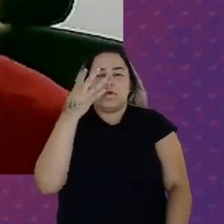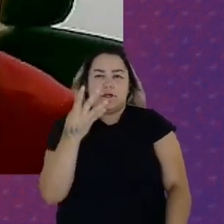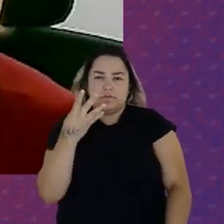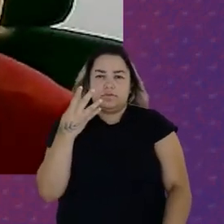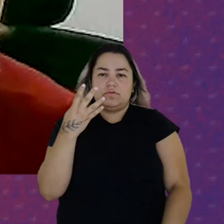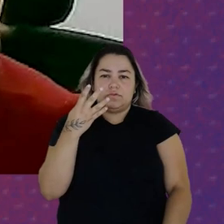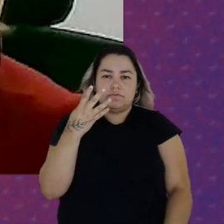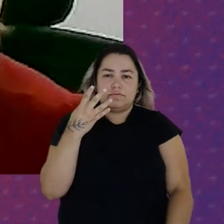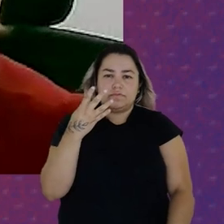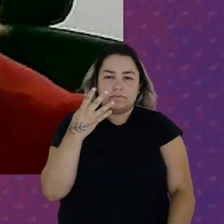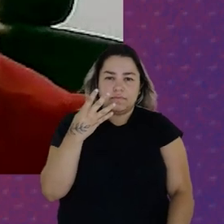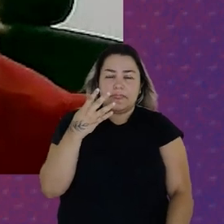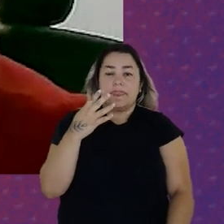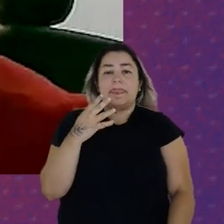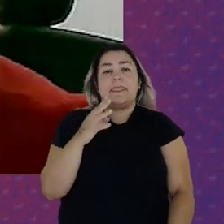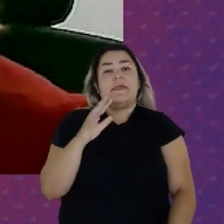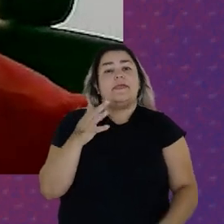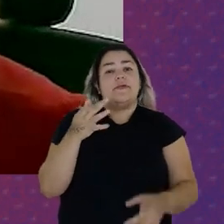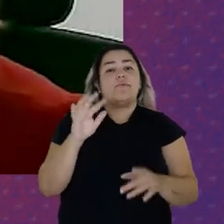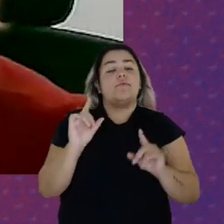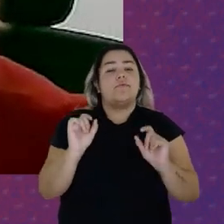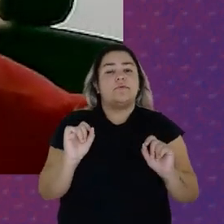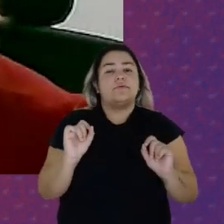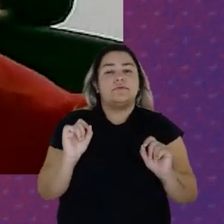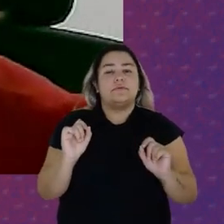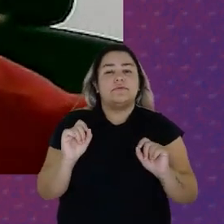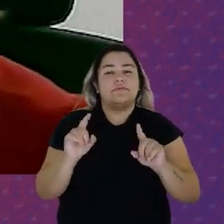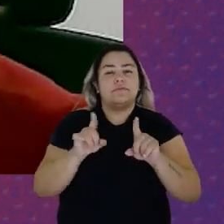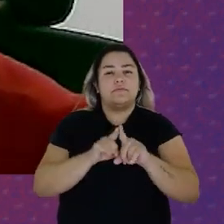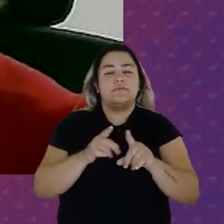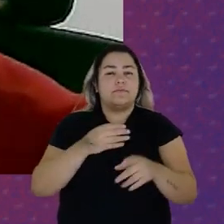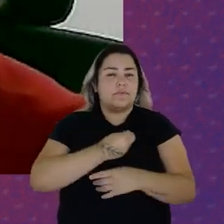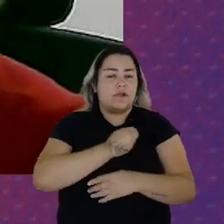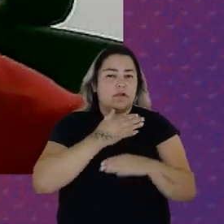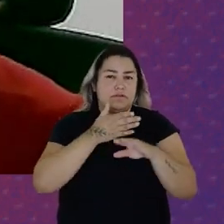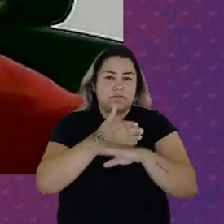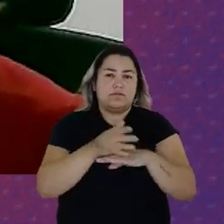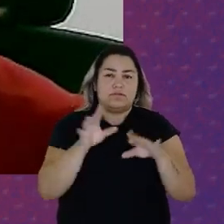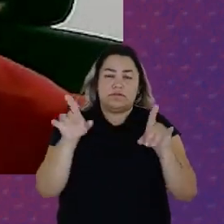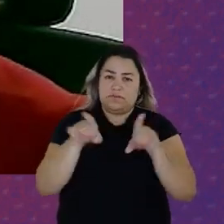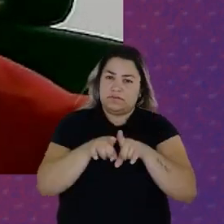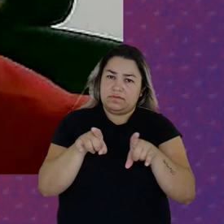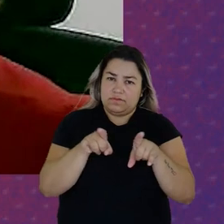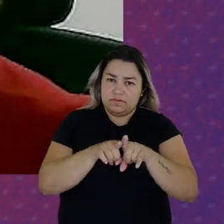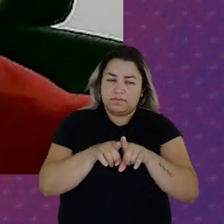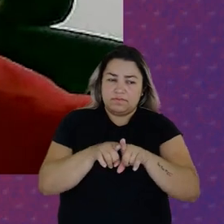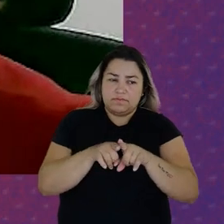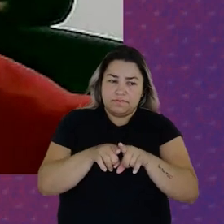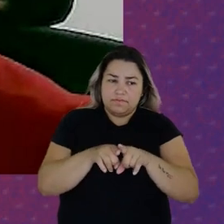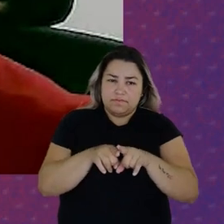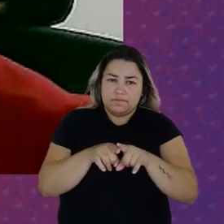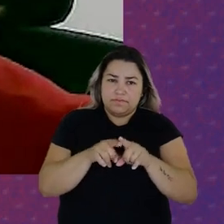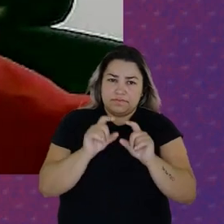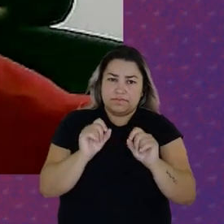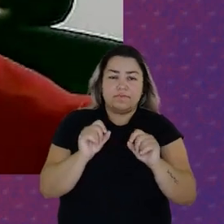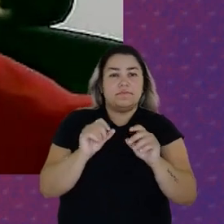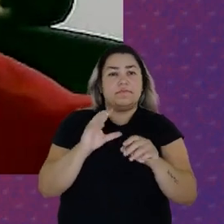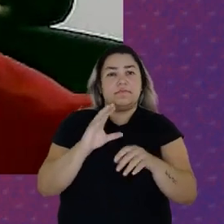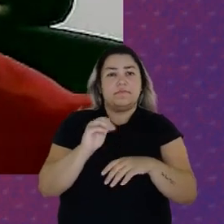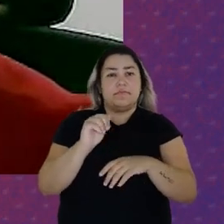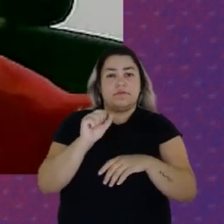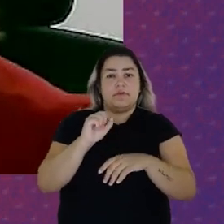de fevereiro, quando fui participar, então, da sessão que decidiu pela cassação do meu